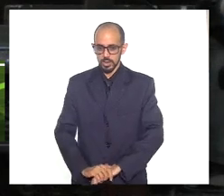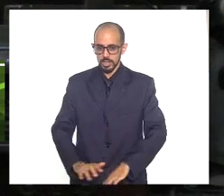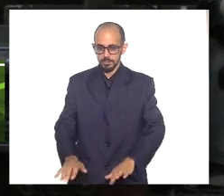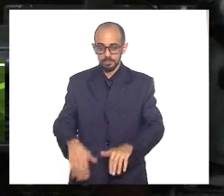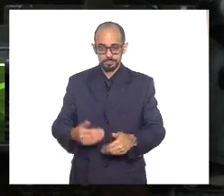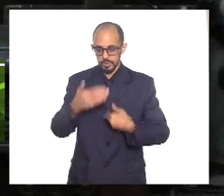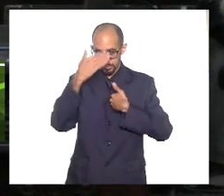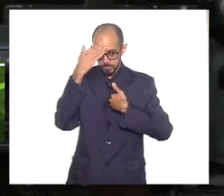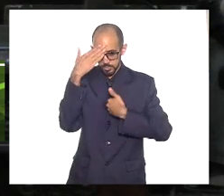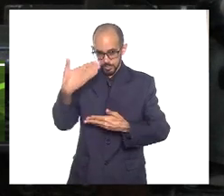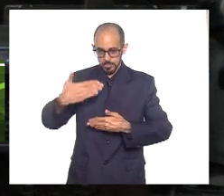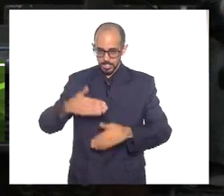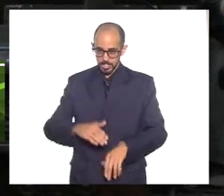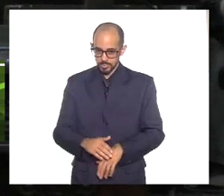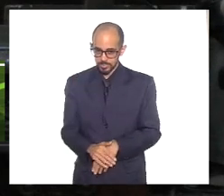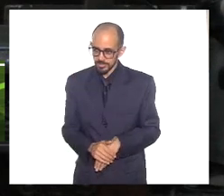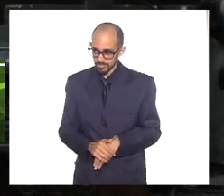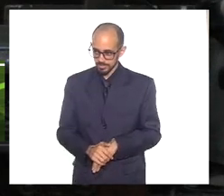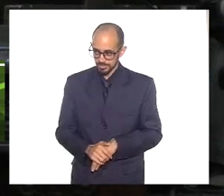Obrigado.